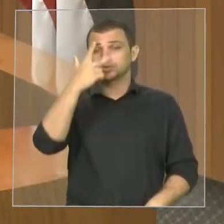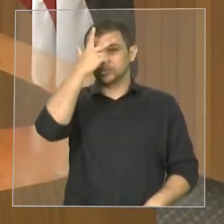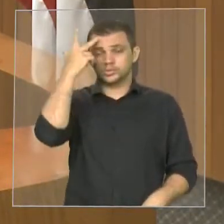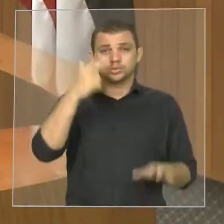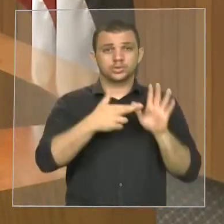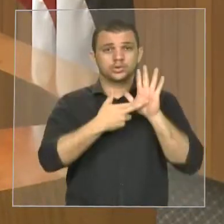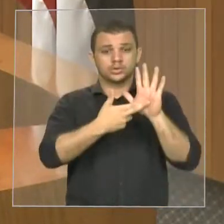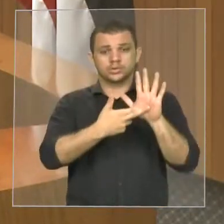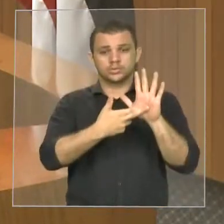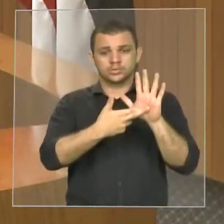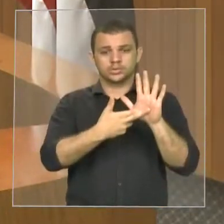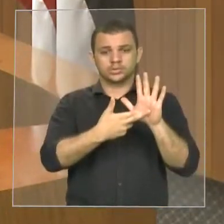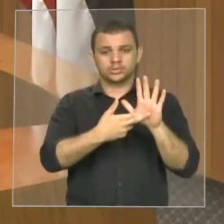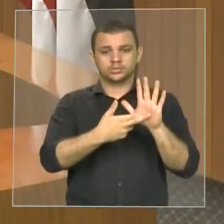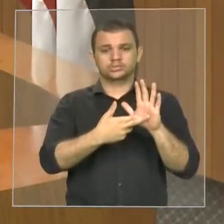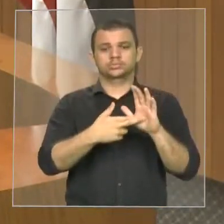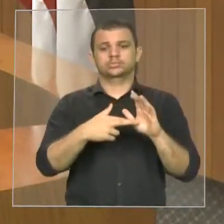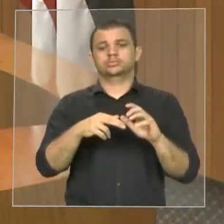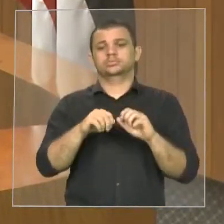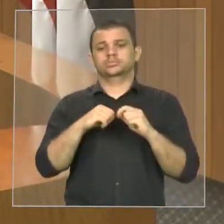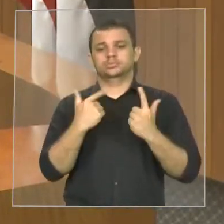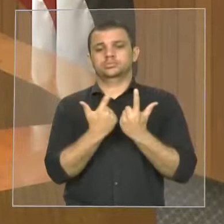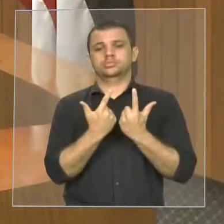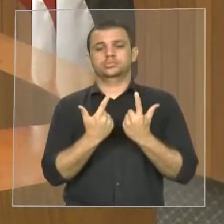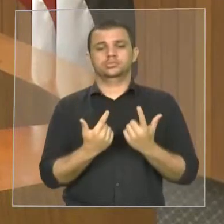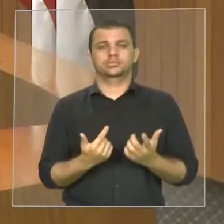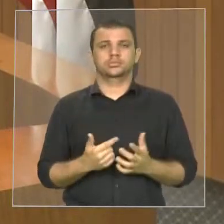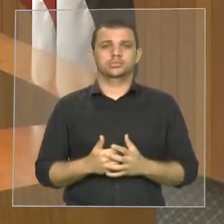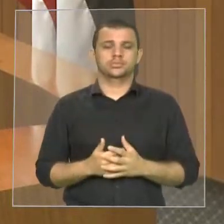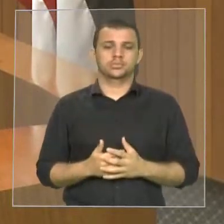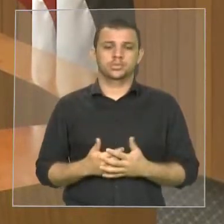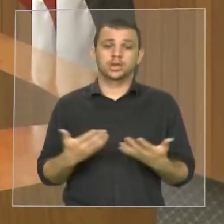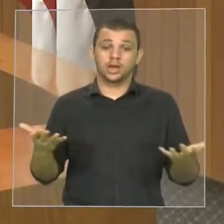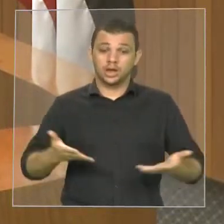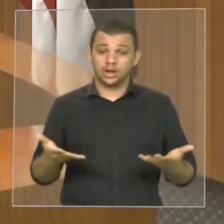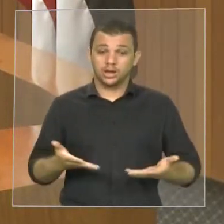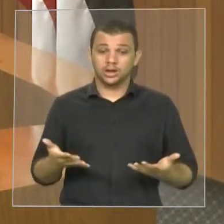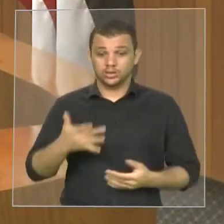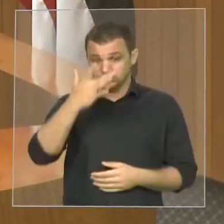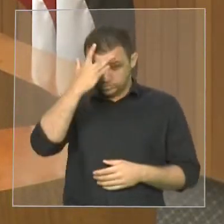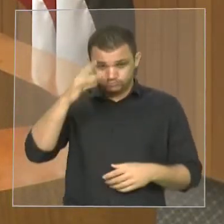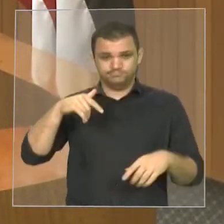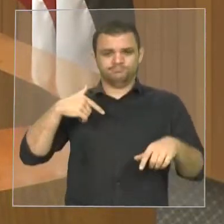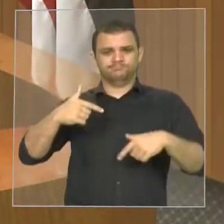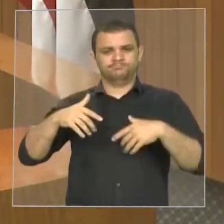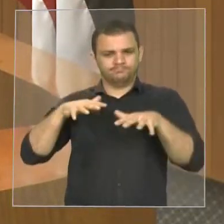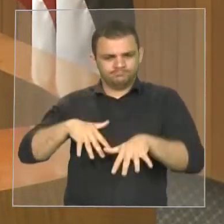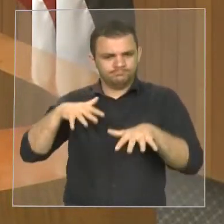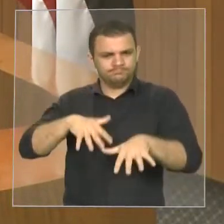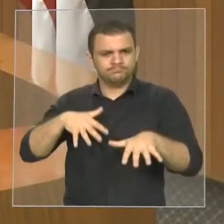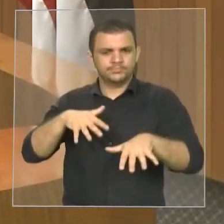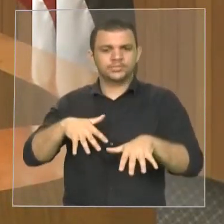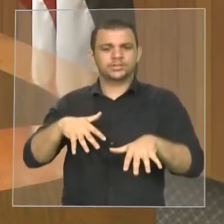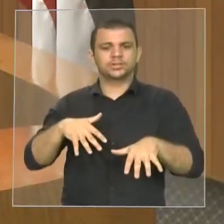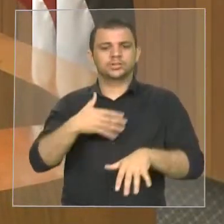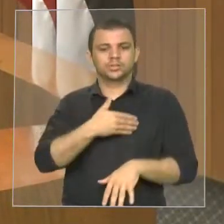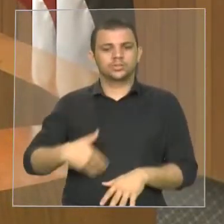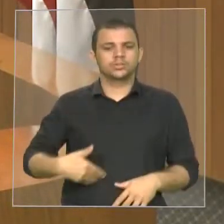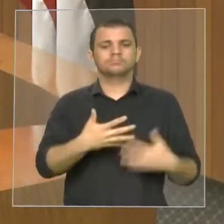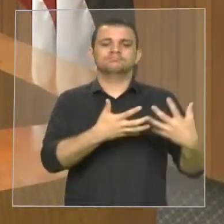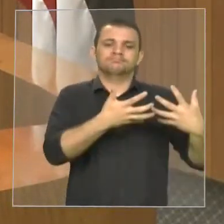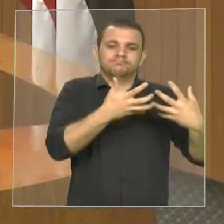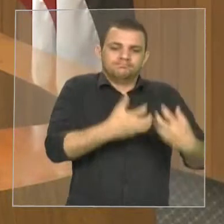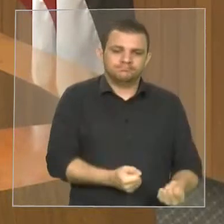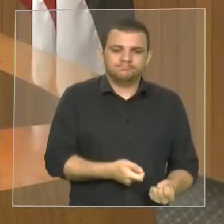desses poderes. E agora sim, graças à mobilização dos servidores, o governo está tendo que engolir pelo menos essa parte.